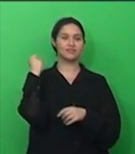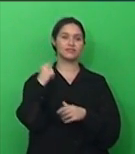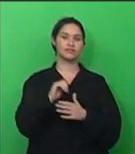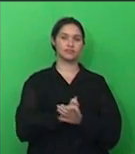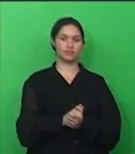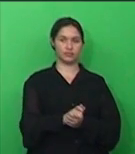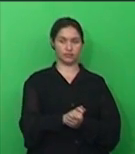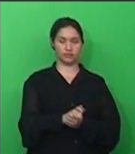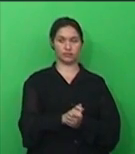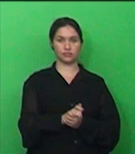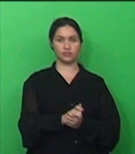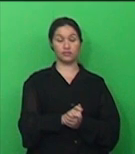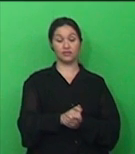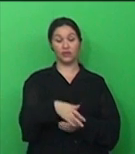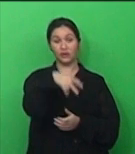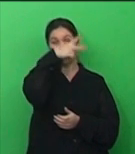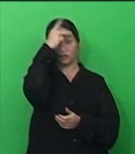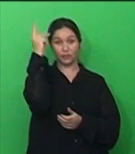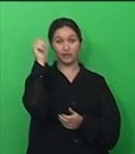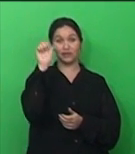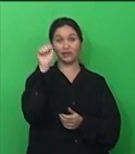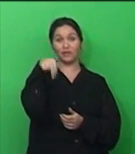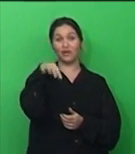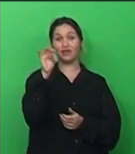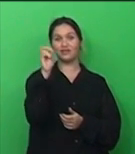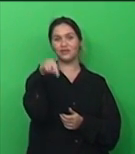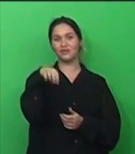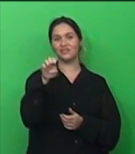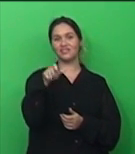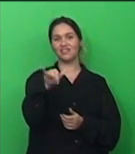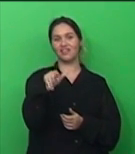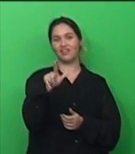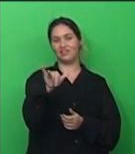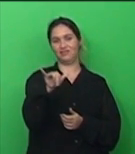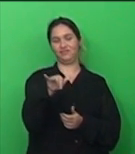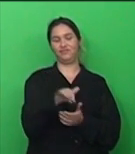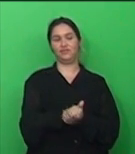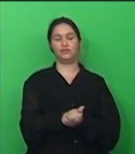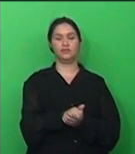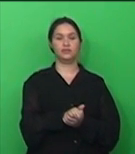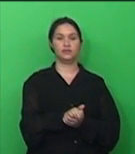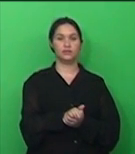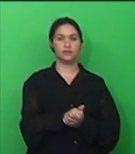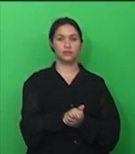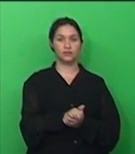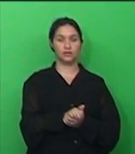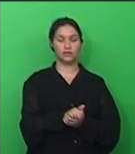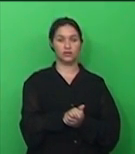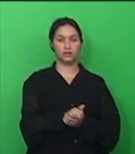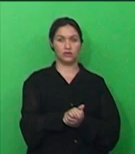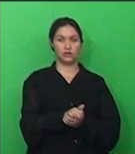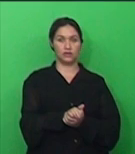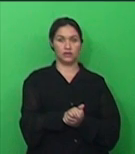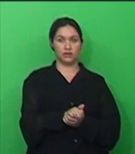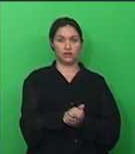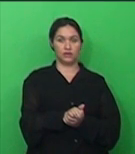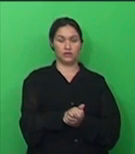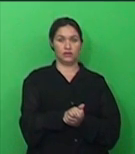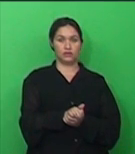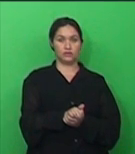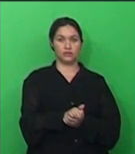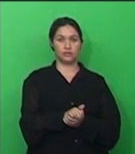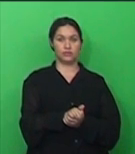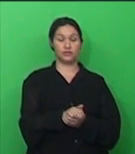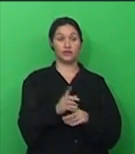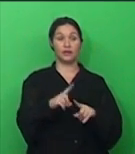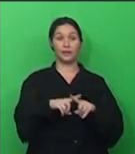do doutor Antonelli. Foi emenda quando o deputado federal Acélio Casagrande nos concedeu e a gente asfaltou duas ruas. E as demais ruas lá, e